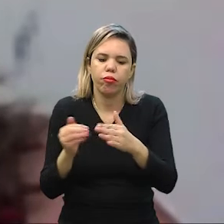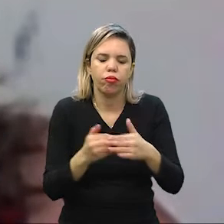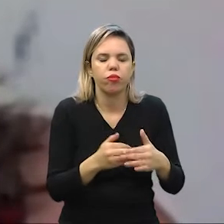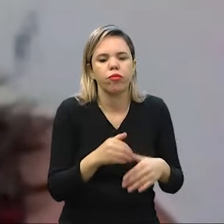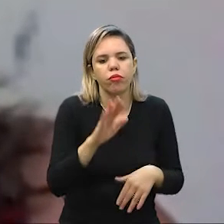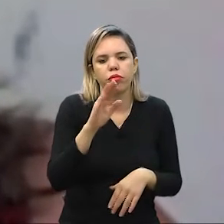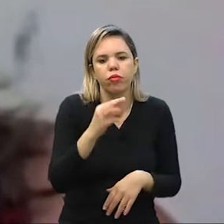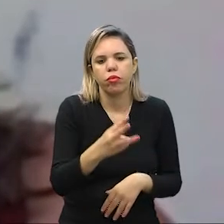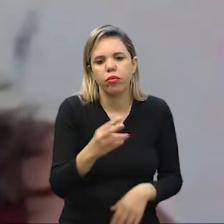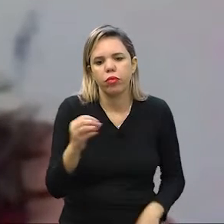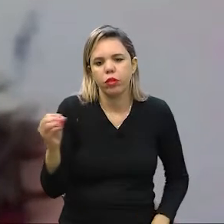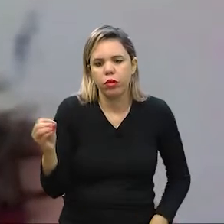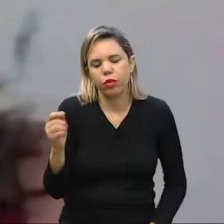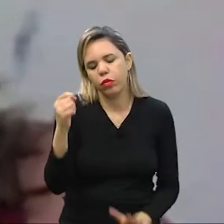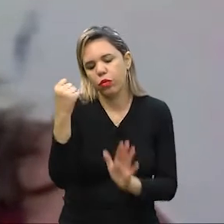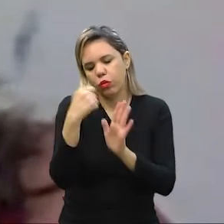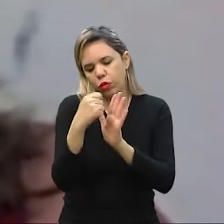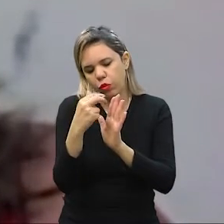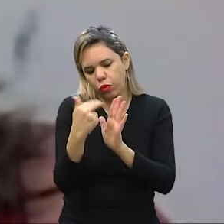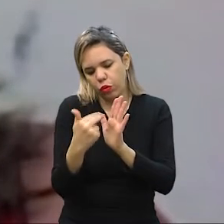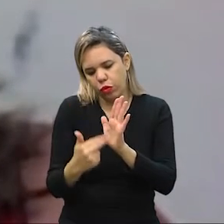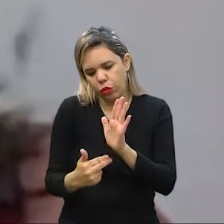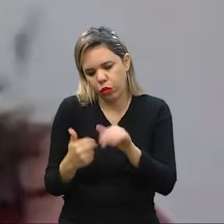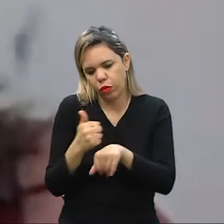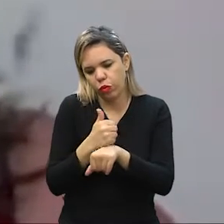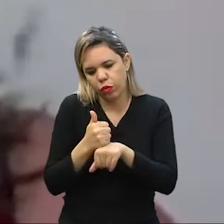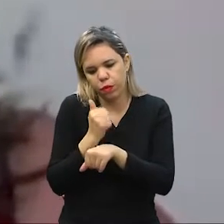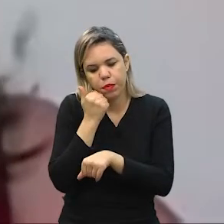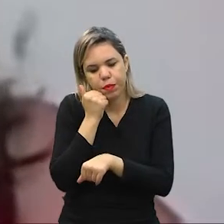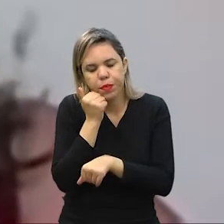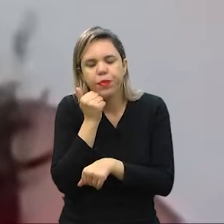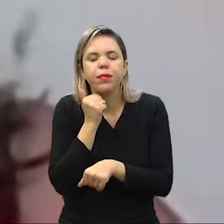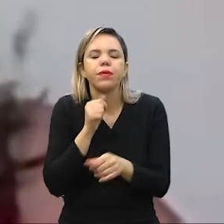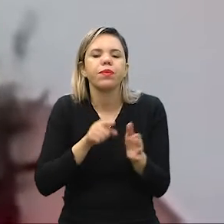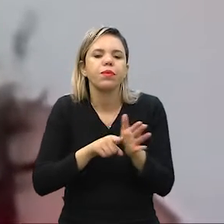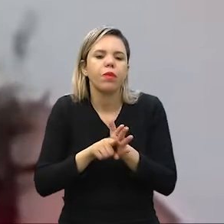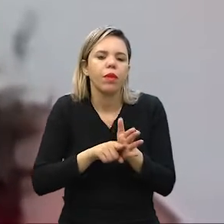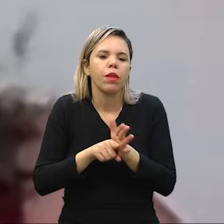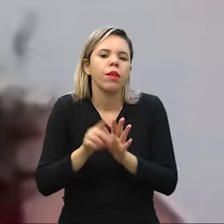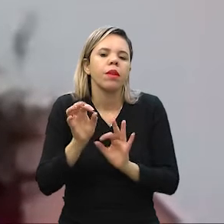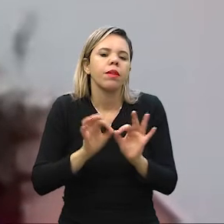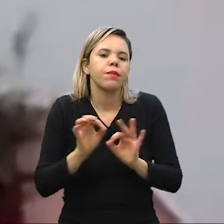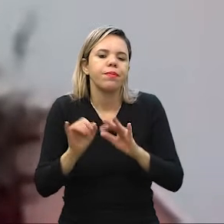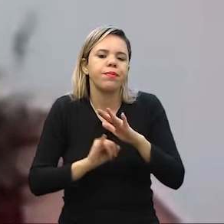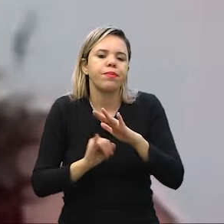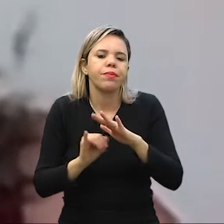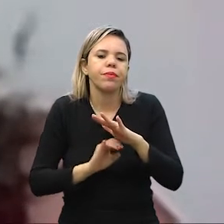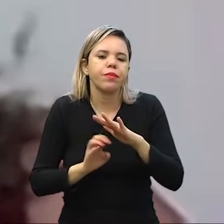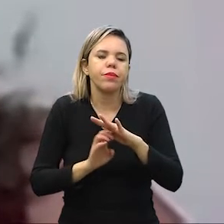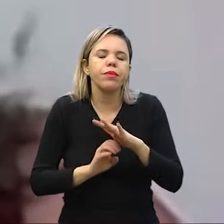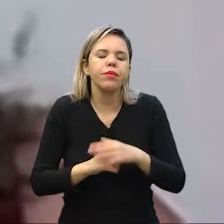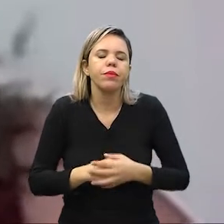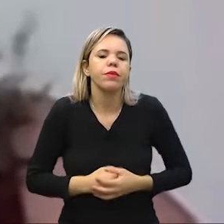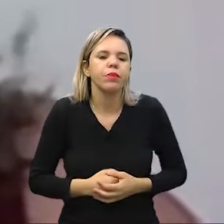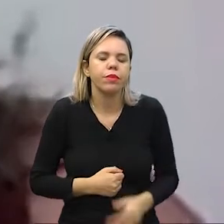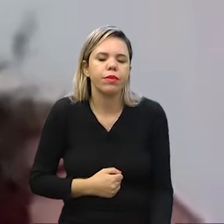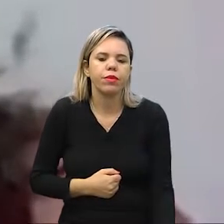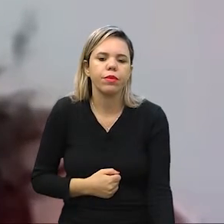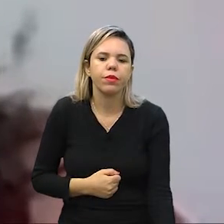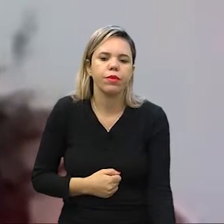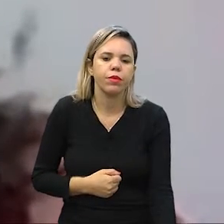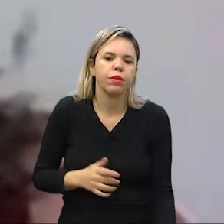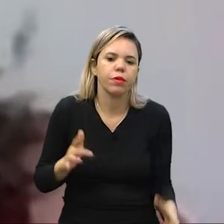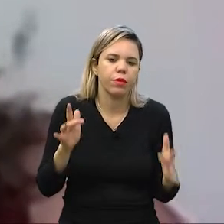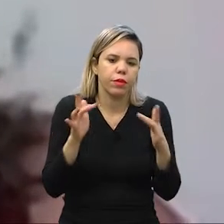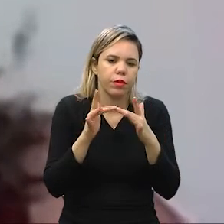de 300 assinaturas de pesquisadores e organizações